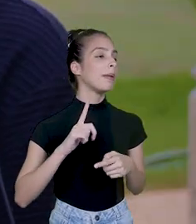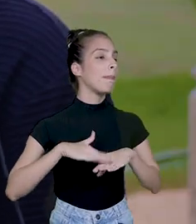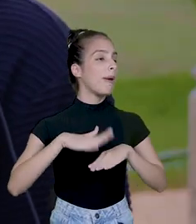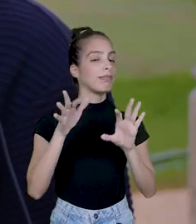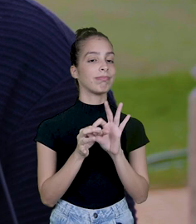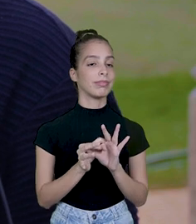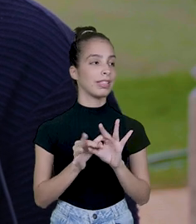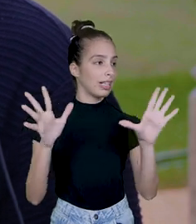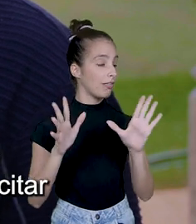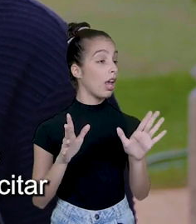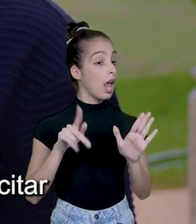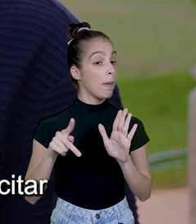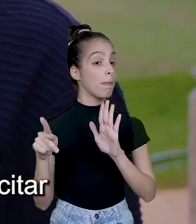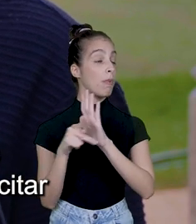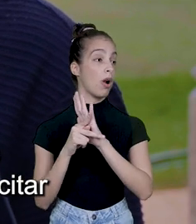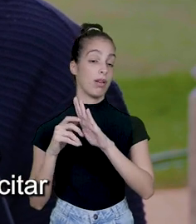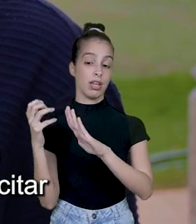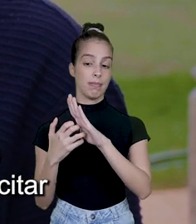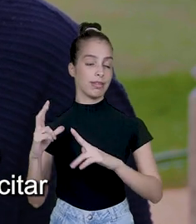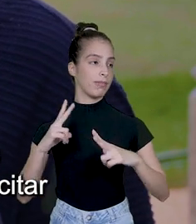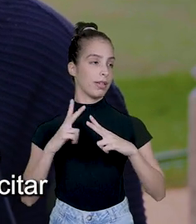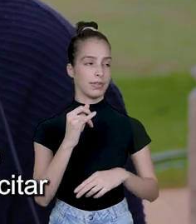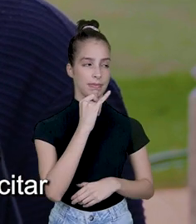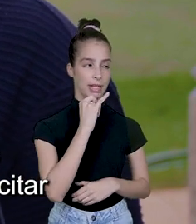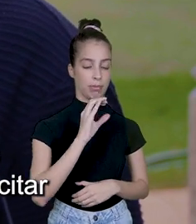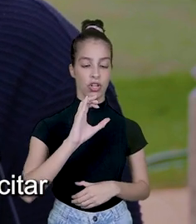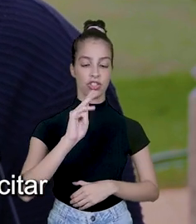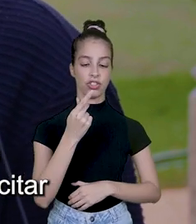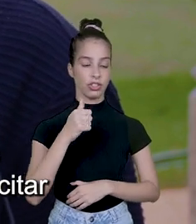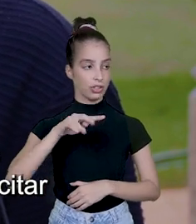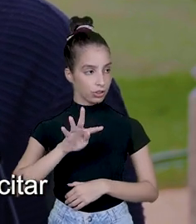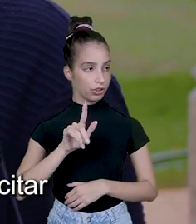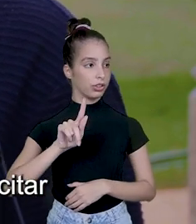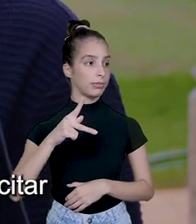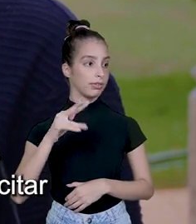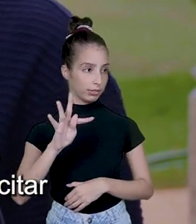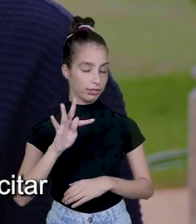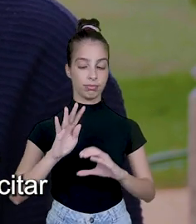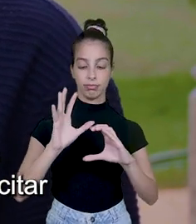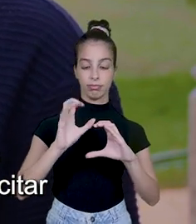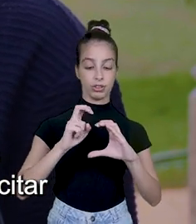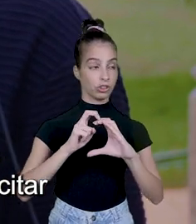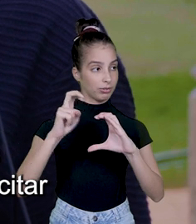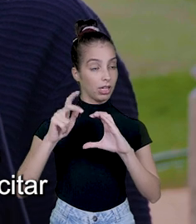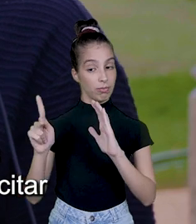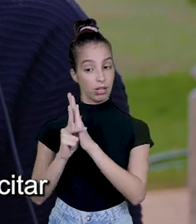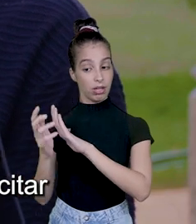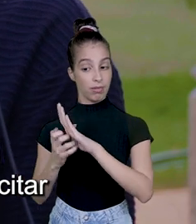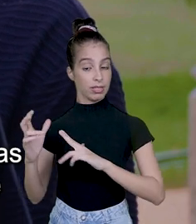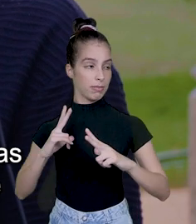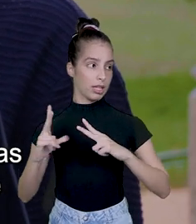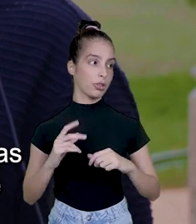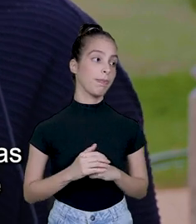né E existe uma grande pressão sobre essas empresas para que elas adotem medida de segurança Então por